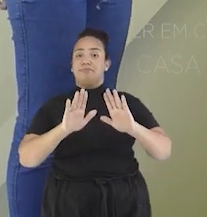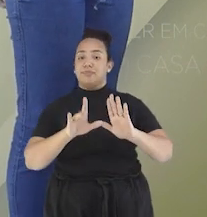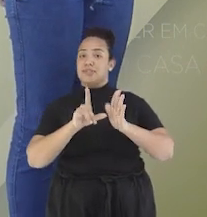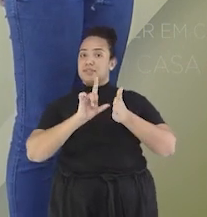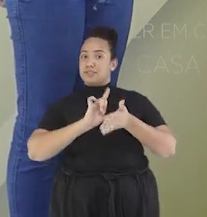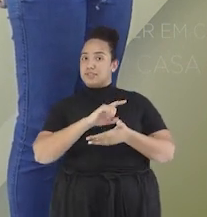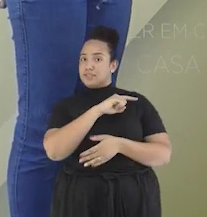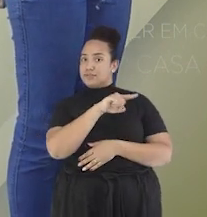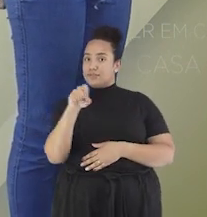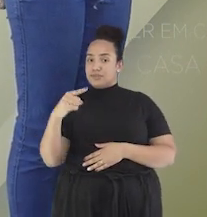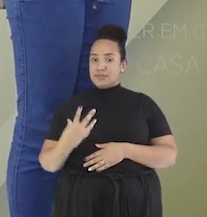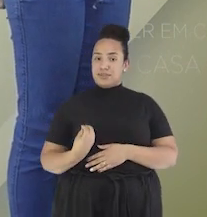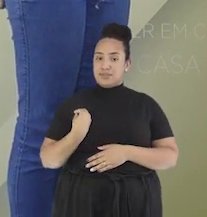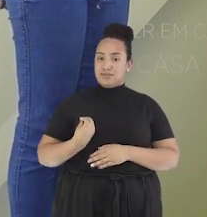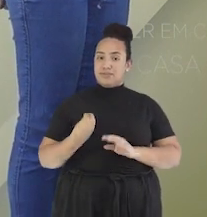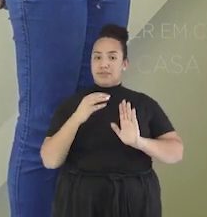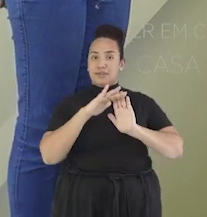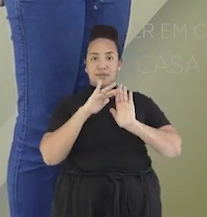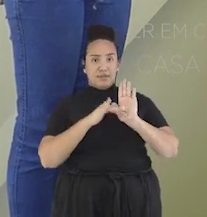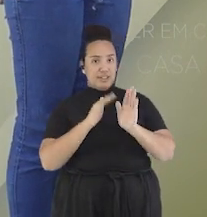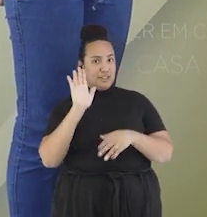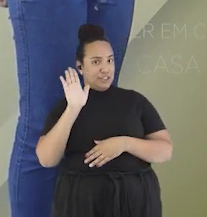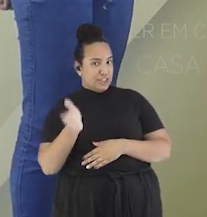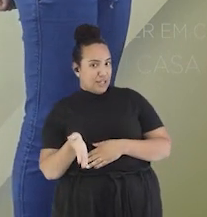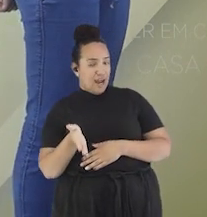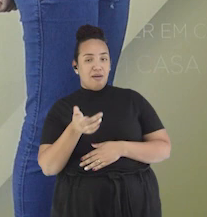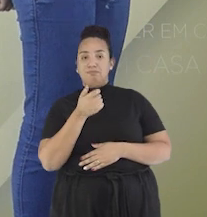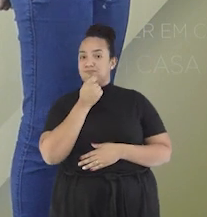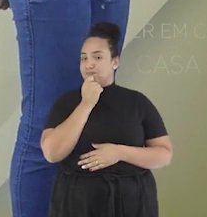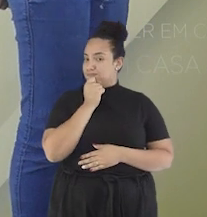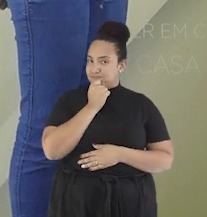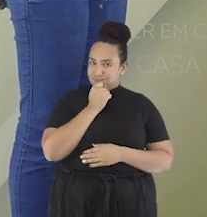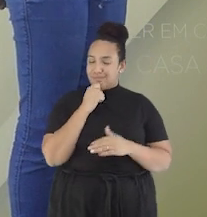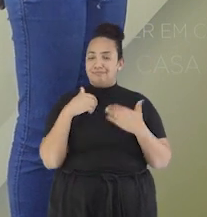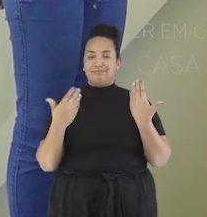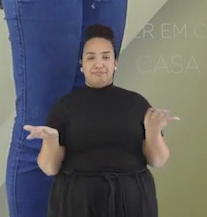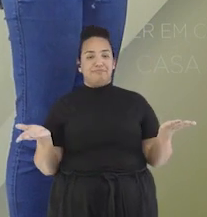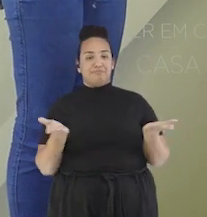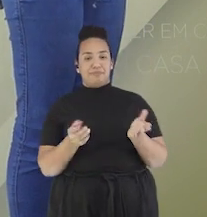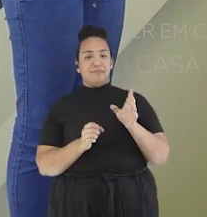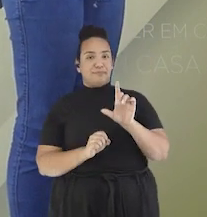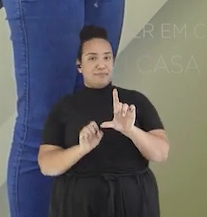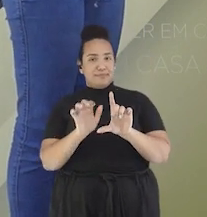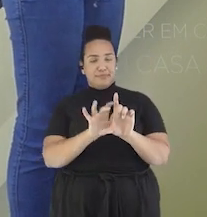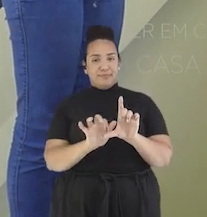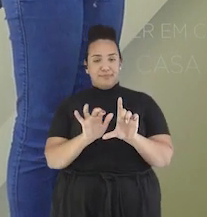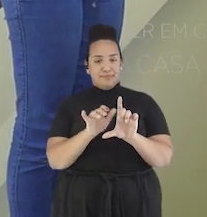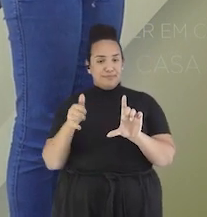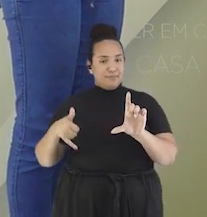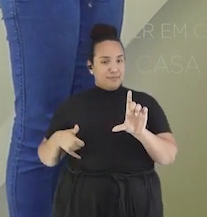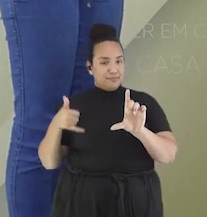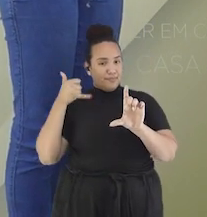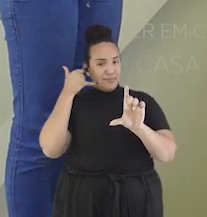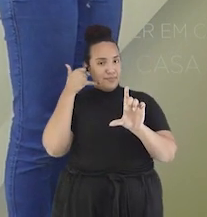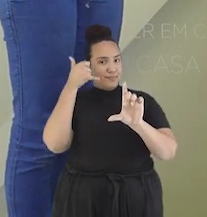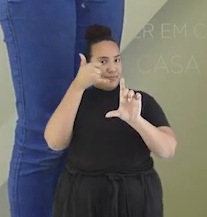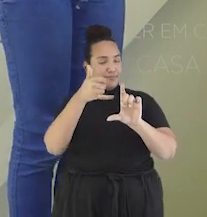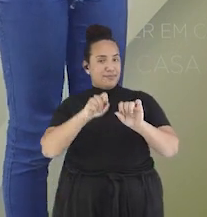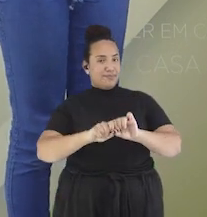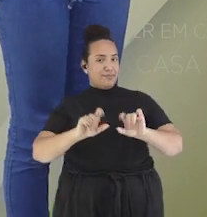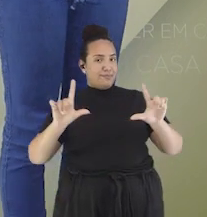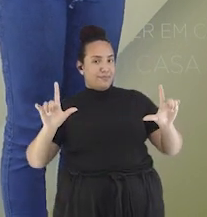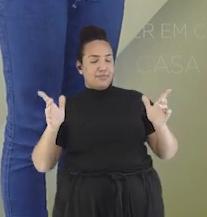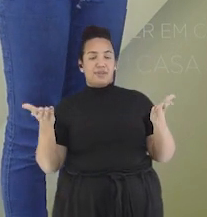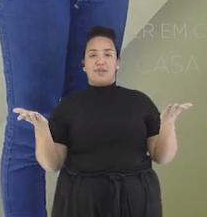disso, já marcou sua presença aqui nas aulas da TV? Se ainda não, é só você apontar o seu celular para o QR Code que aparece aí na